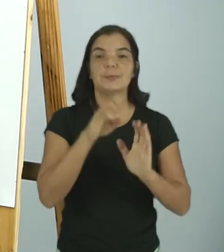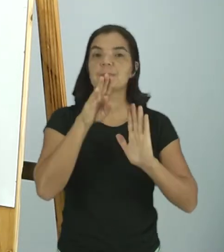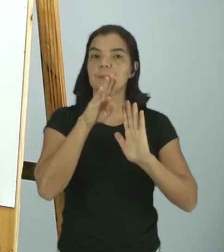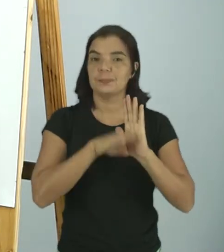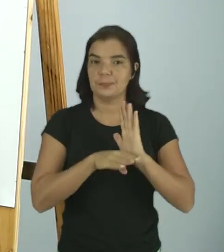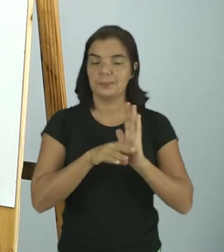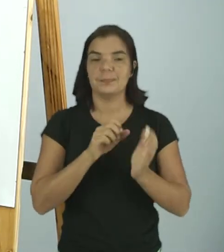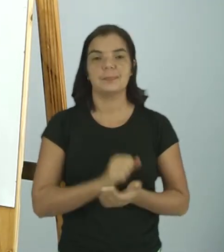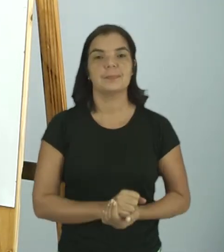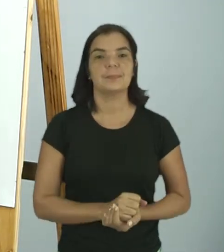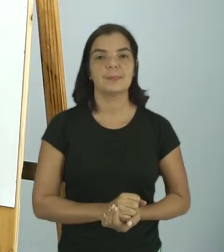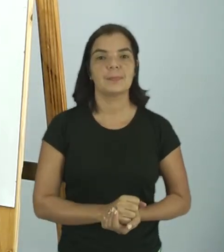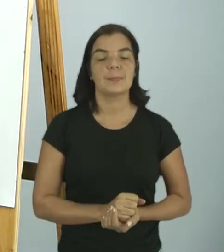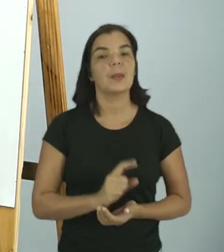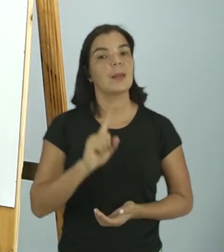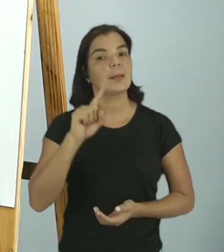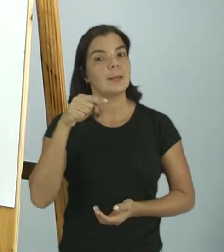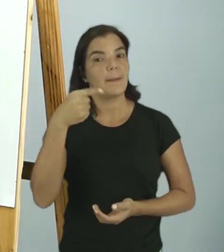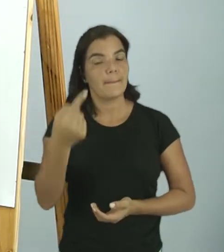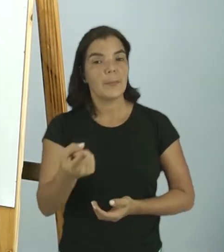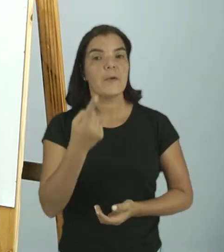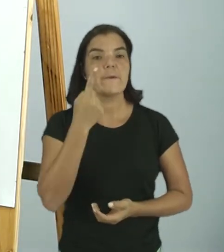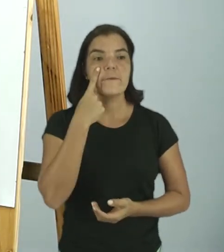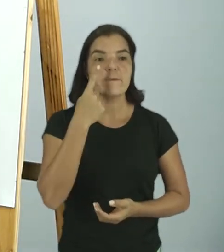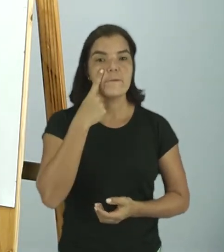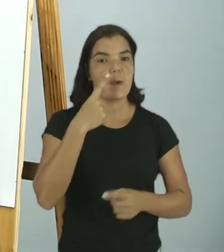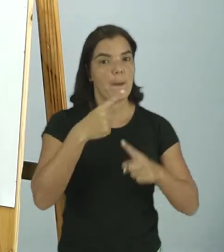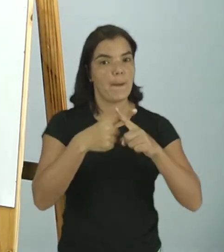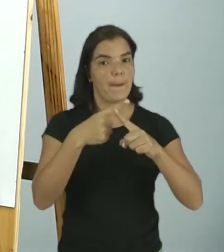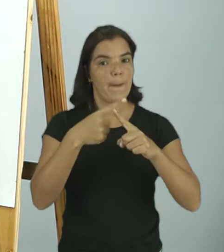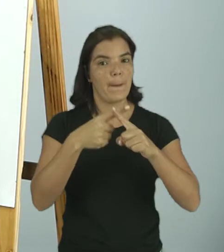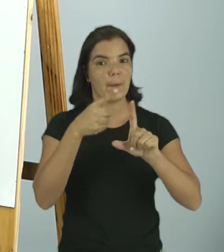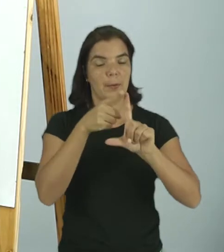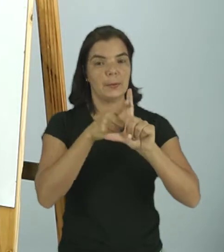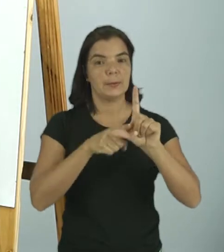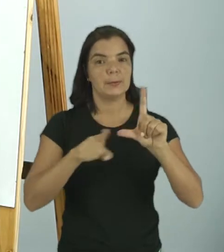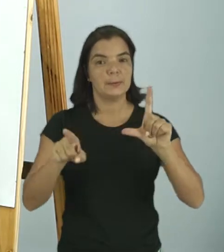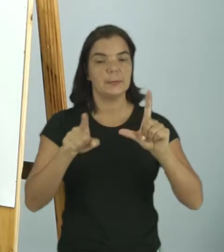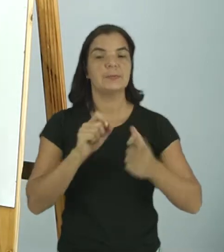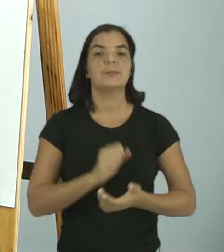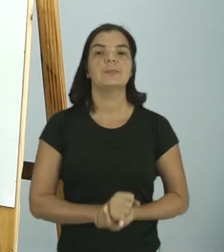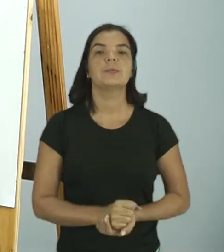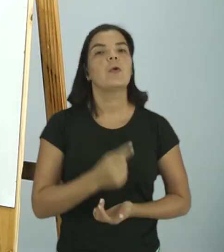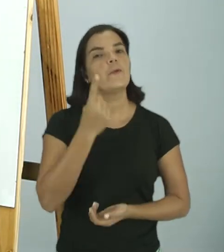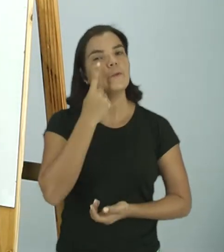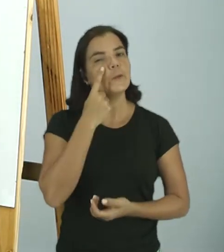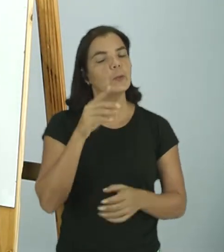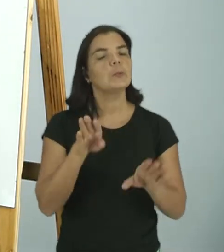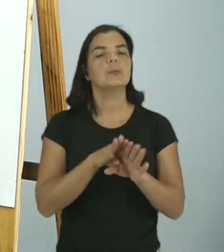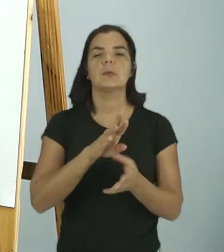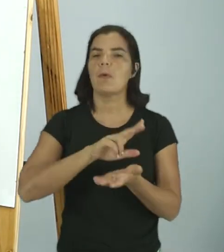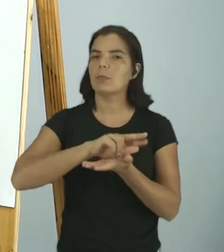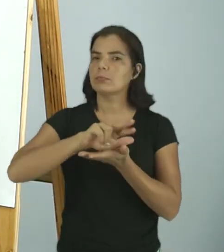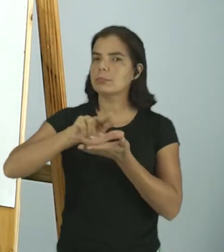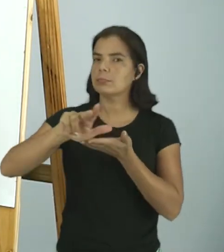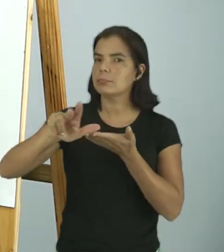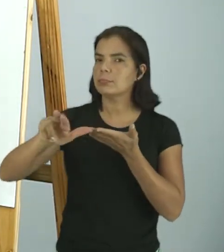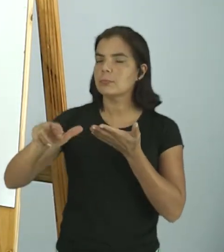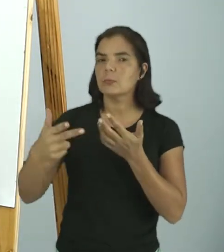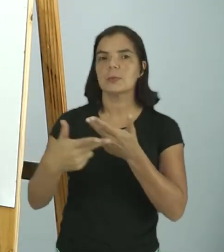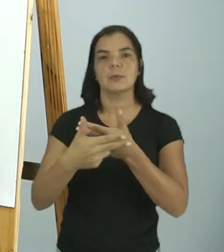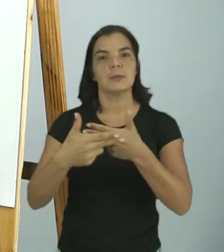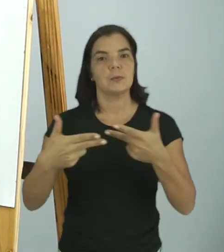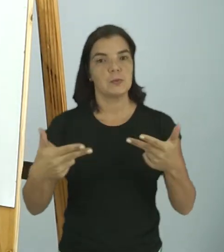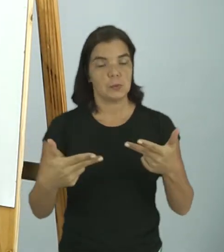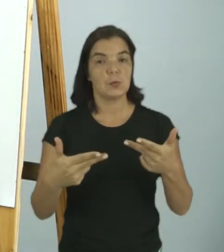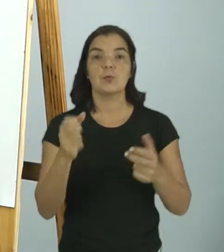subtração na segunda nós vimos a multiplicação EA divisão Vimos que existem várias propriedades